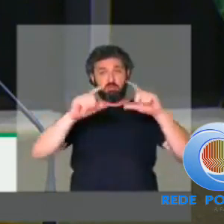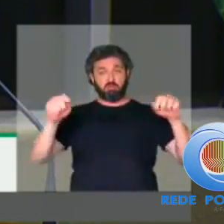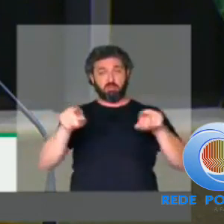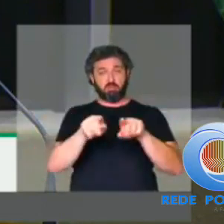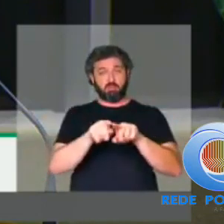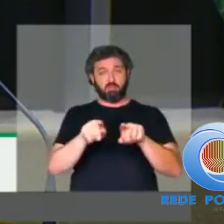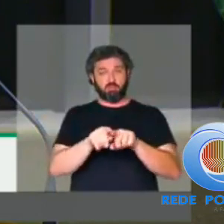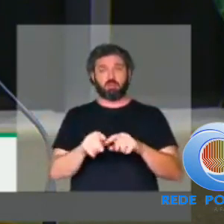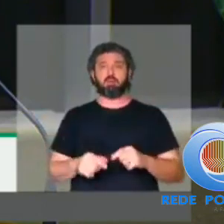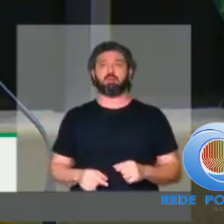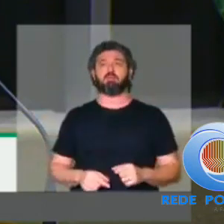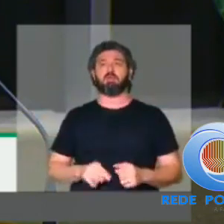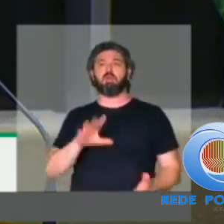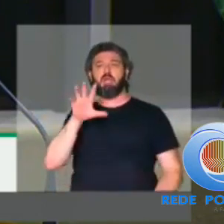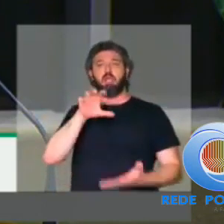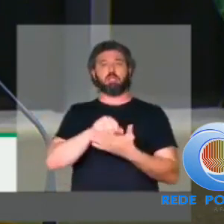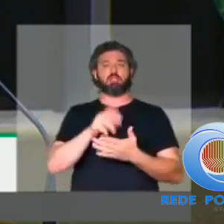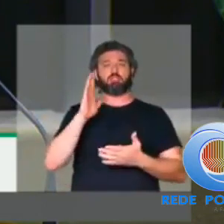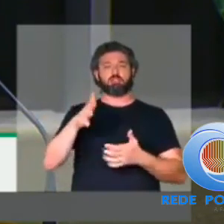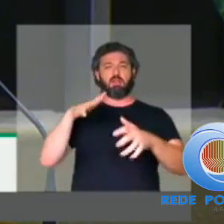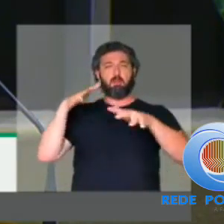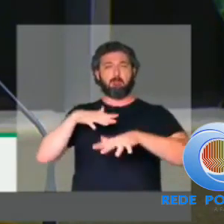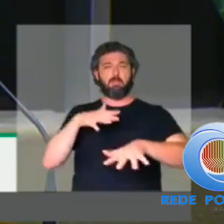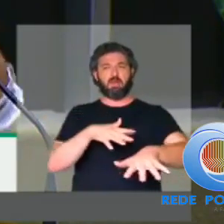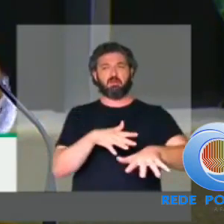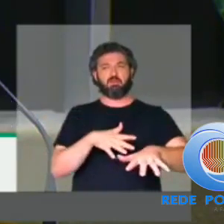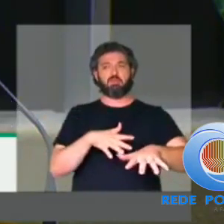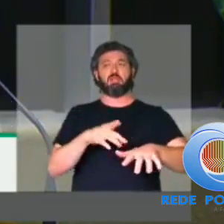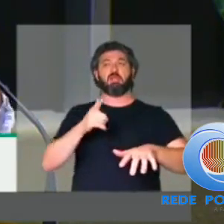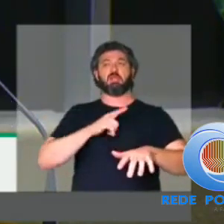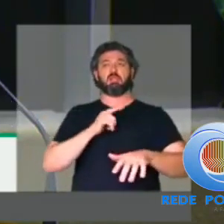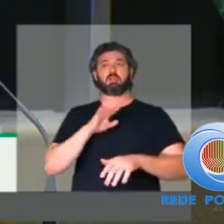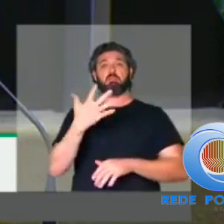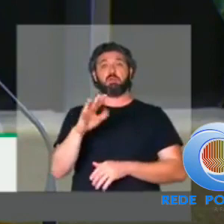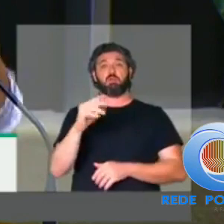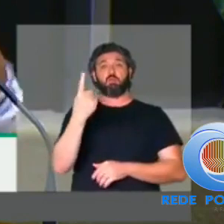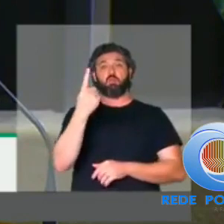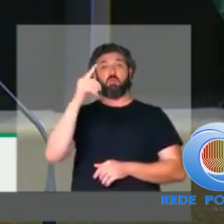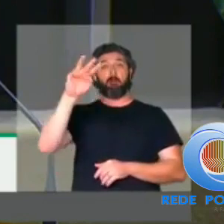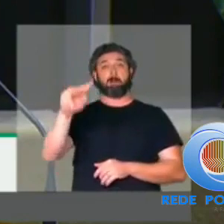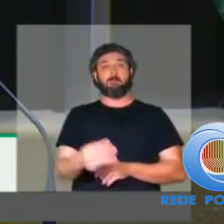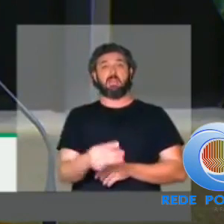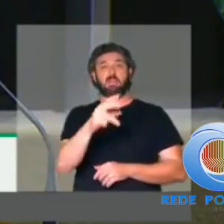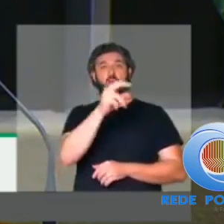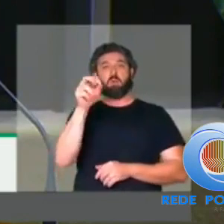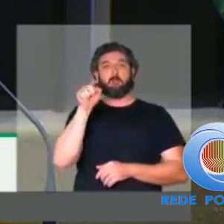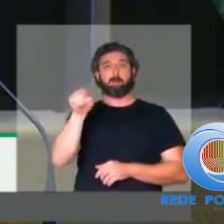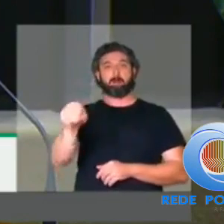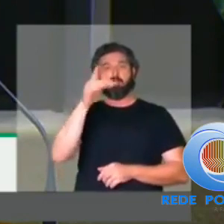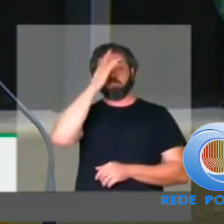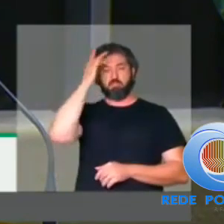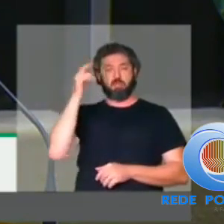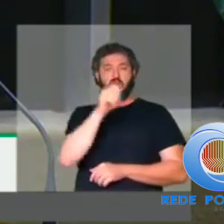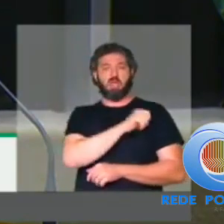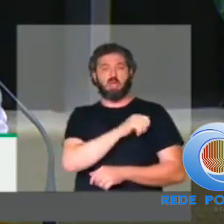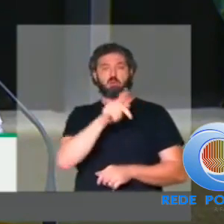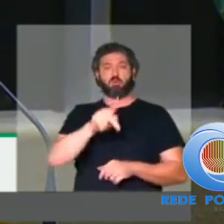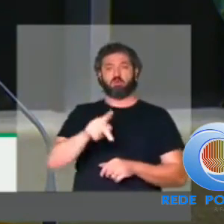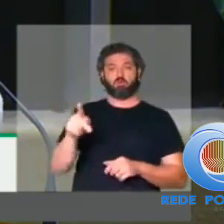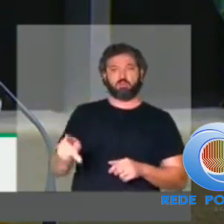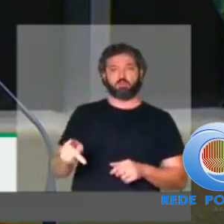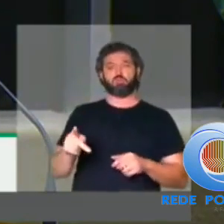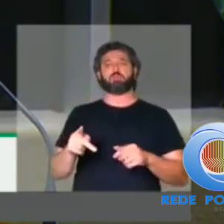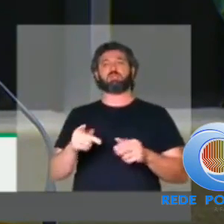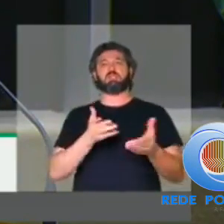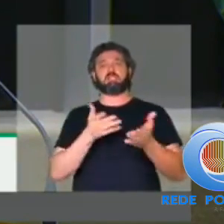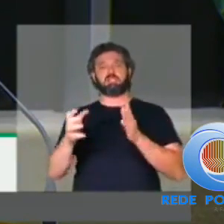Federal, registraram manifestações com cerca de 1,5 milhão de estudantes,